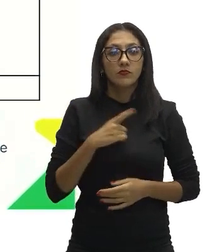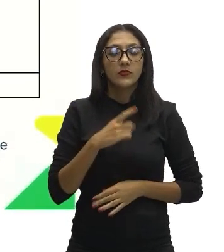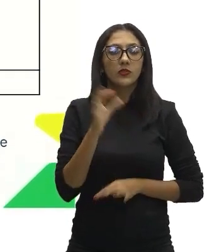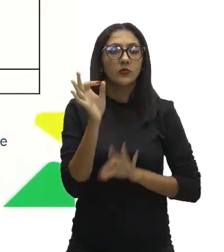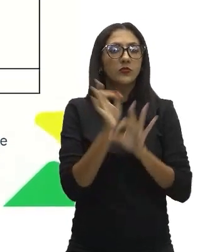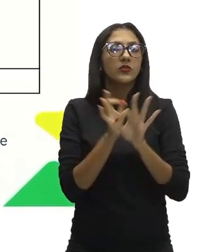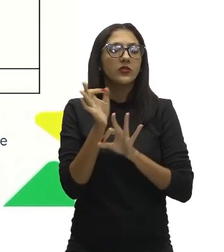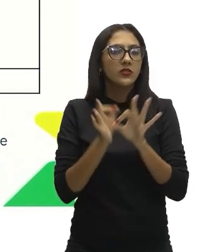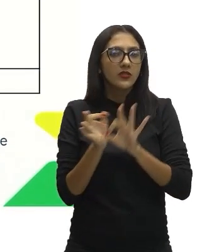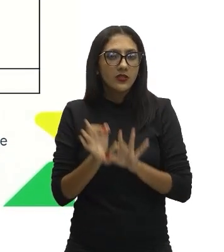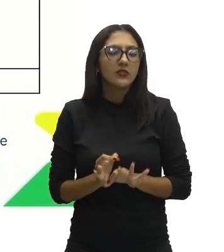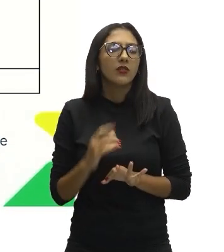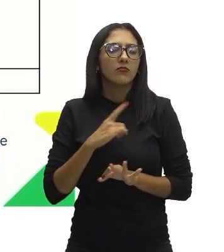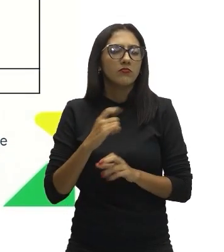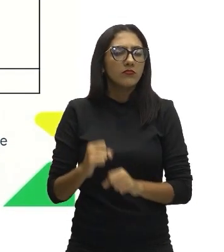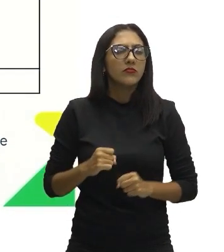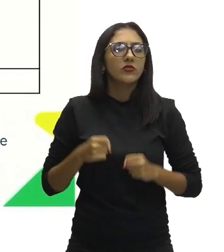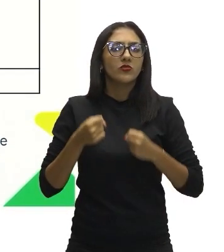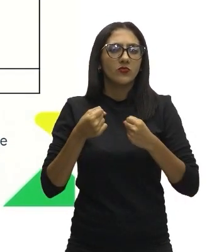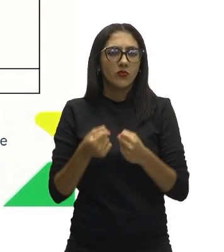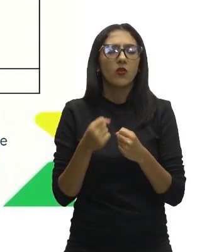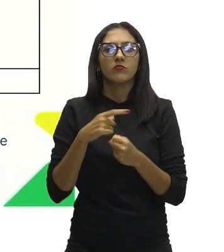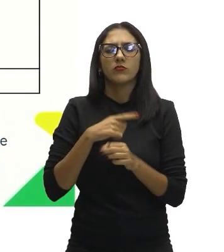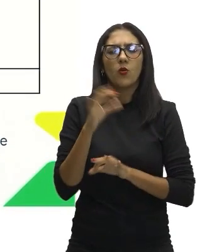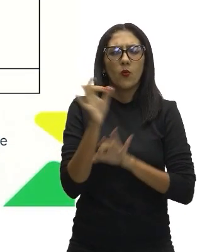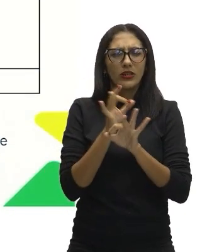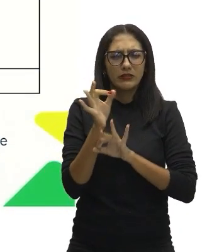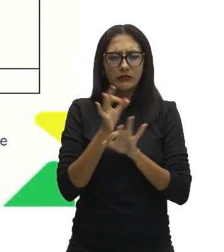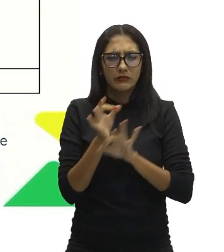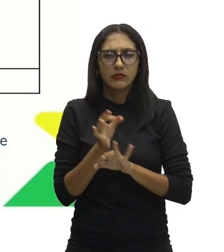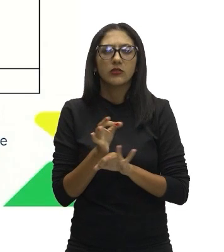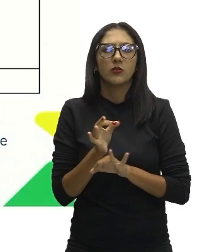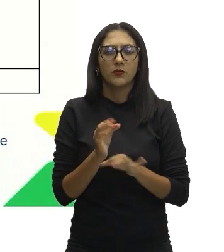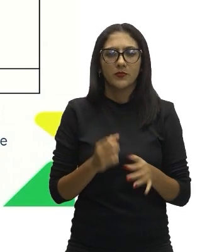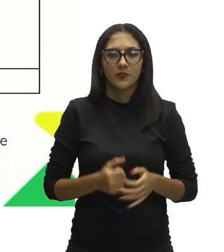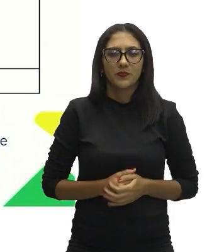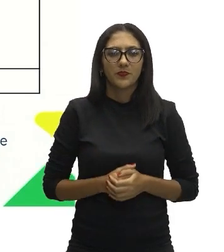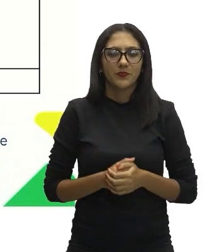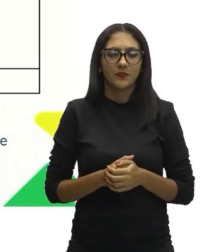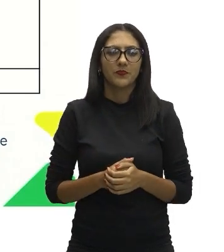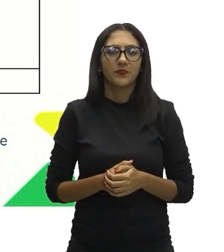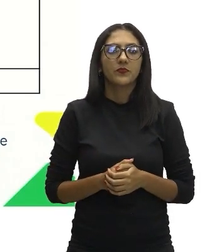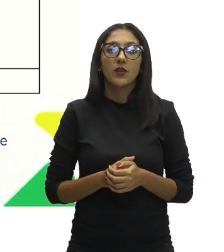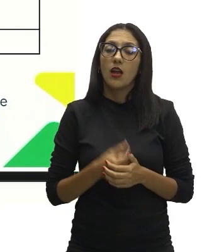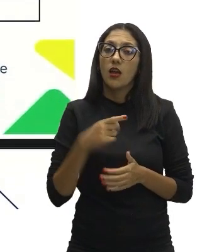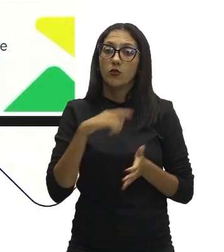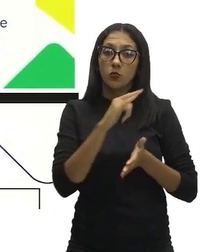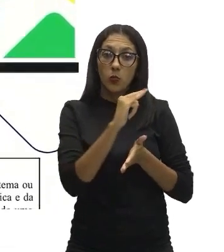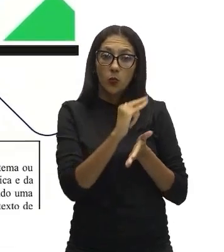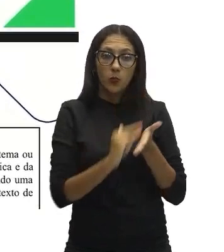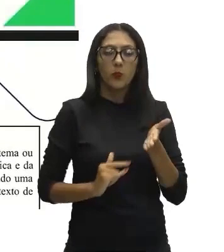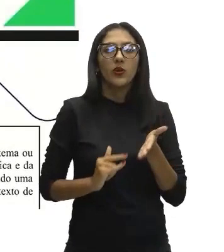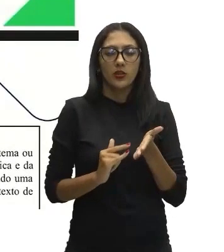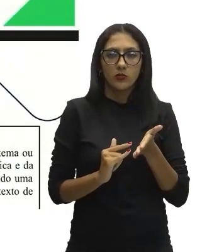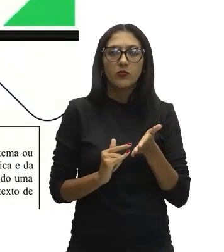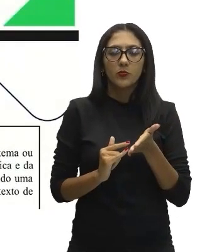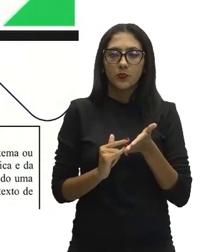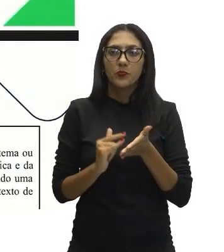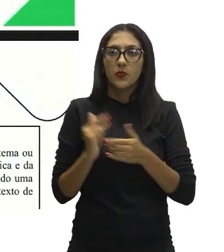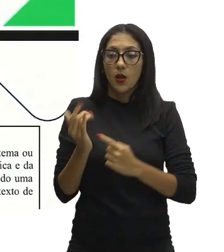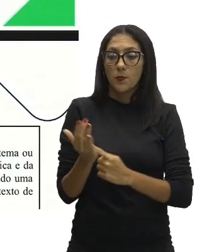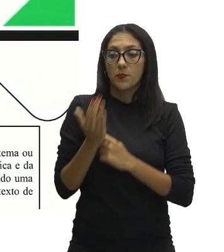organizado, né, que a gente se esforça aí para manter das formas adequadas. É um documento que atende o professor presencial, o